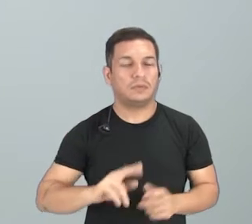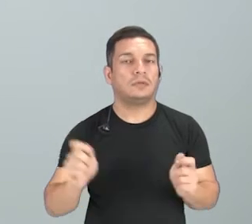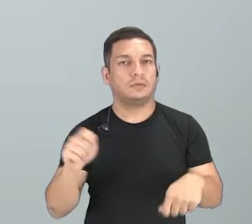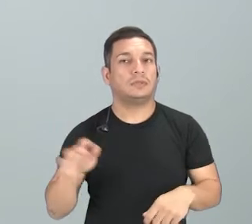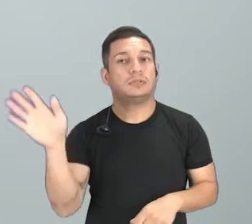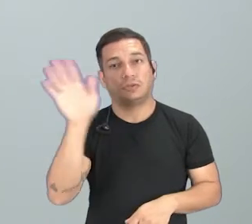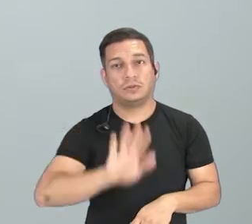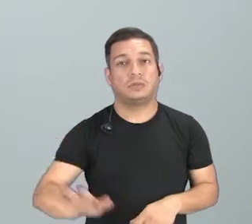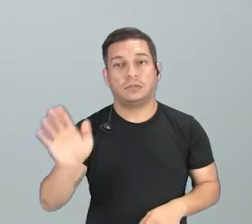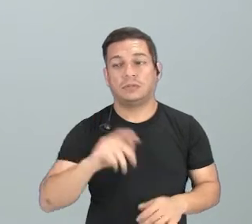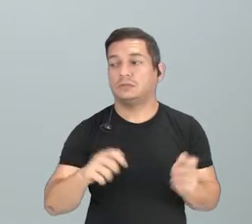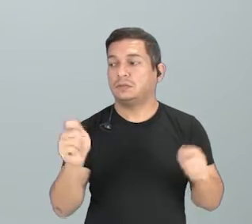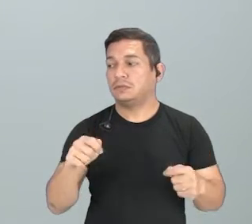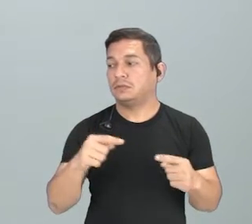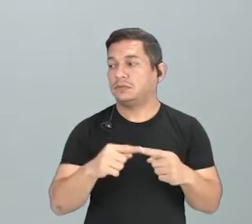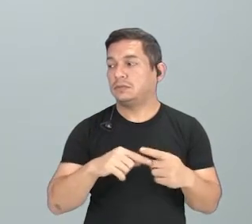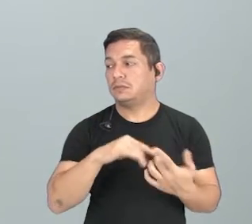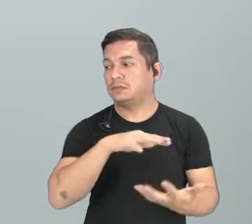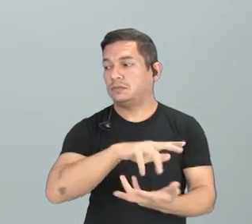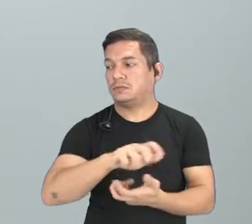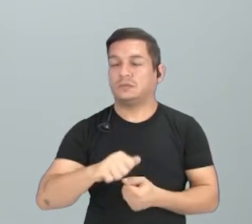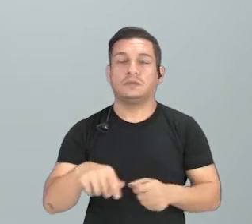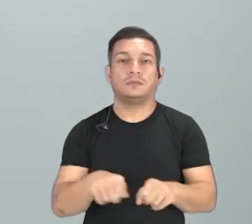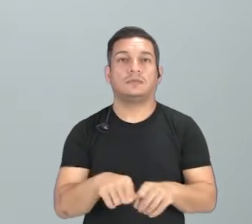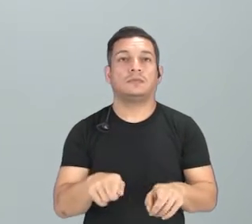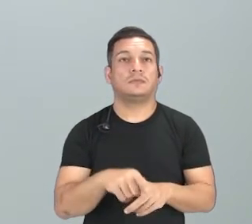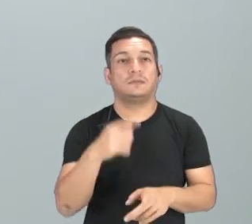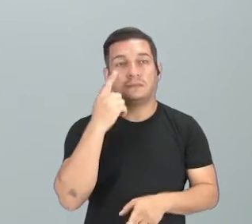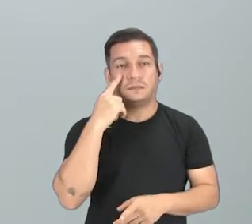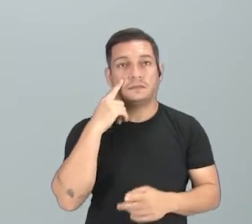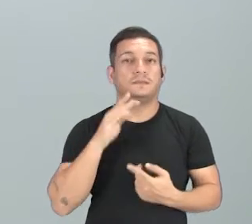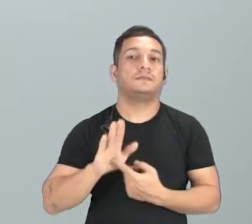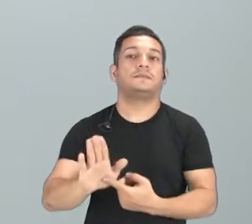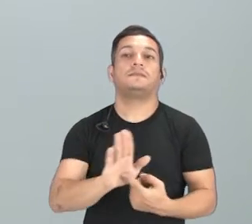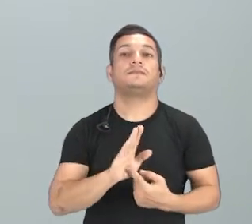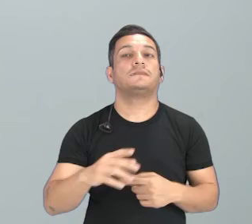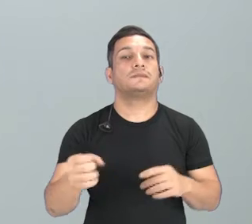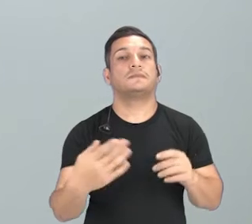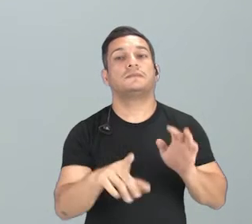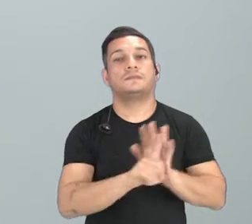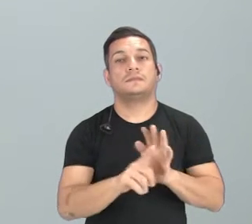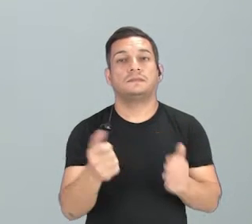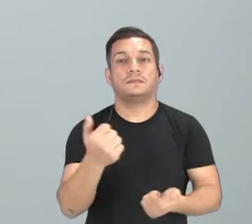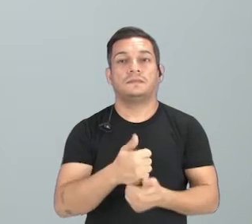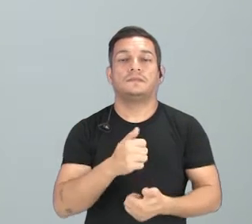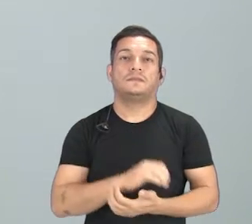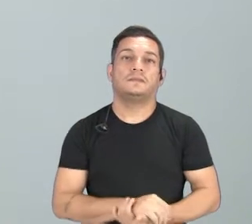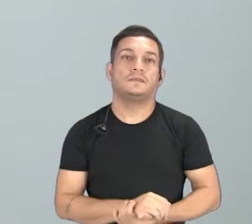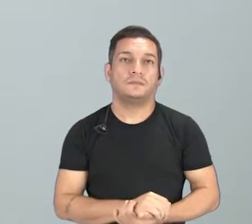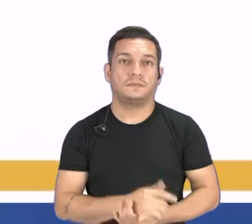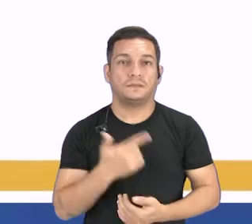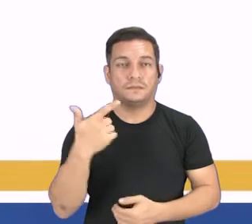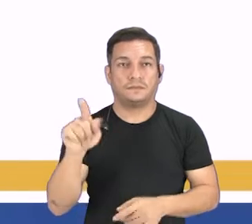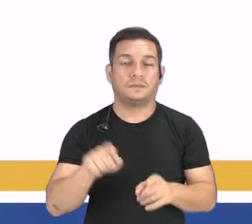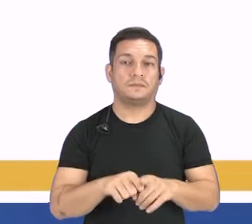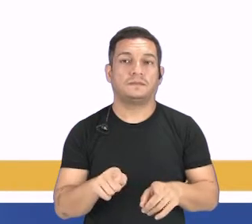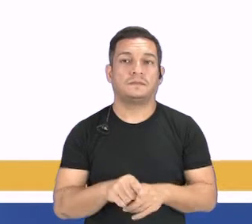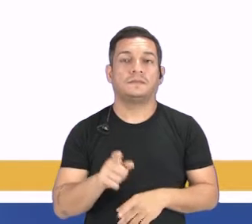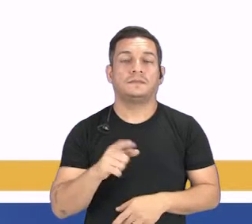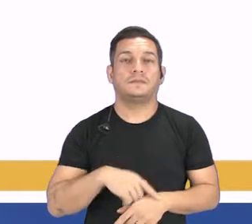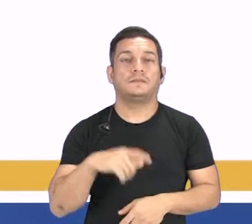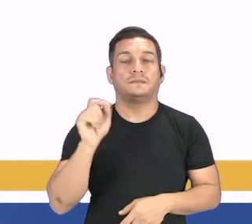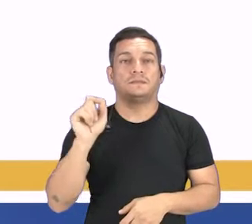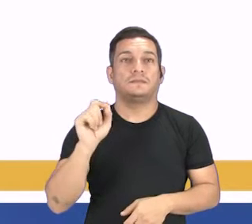é, vale em todo lugar e em qualquer tempo, enquanto não aparece uma nova lei que a substitua. O outro valor